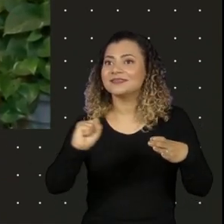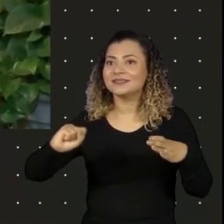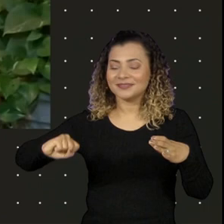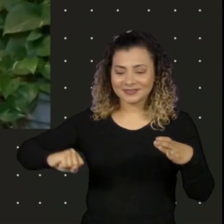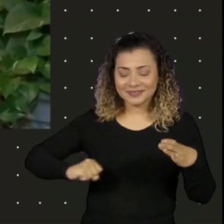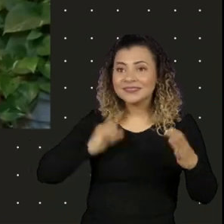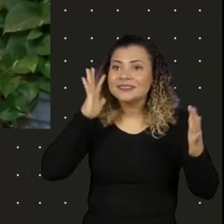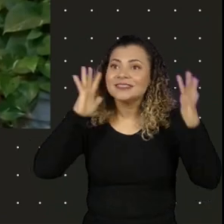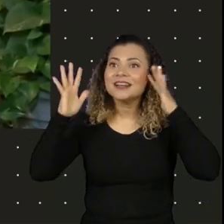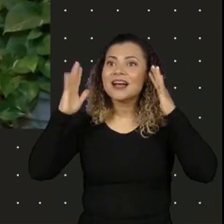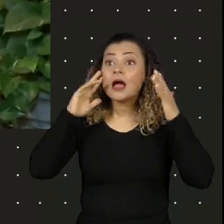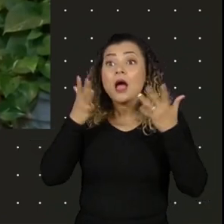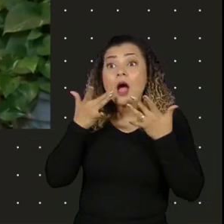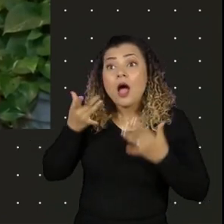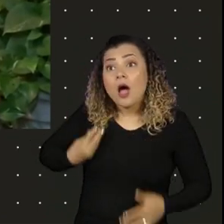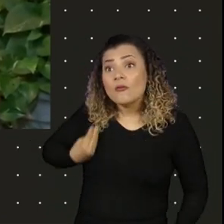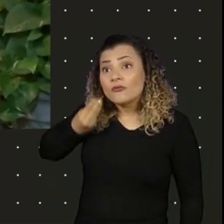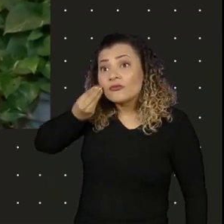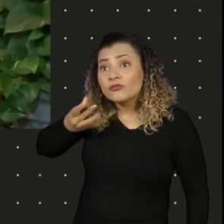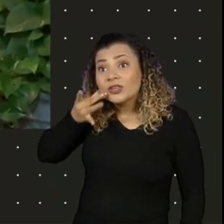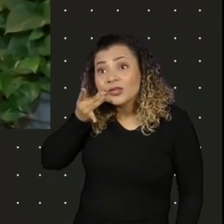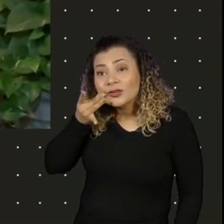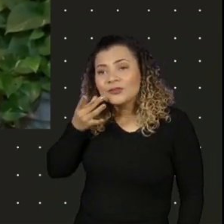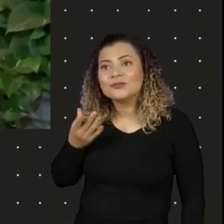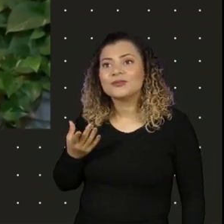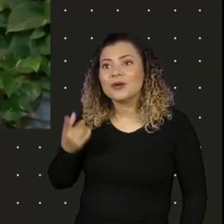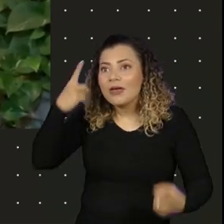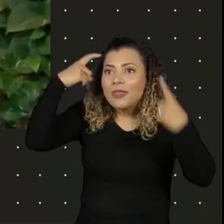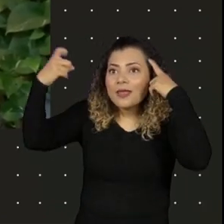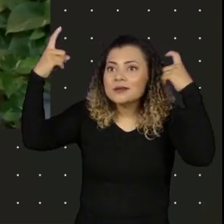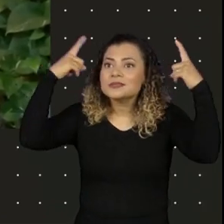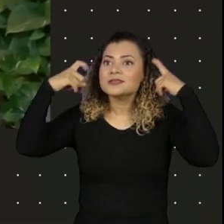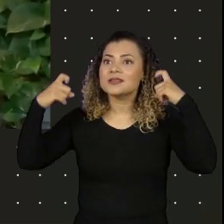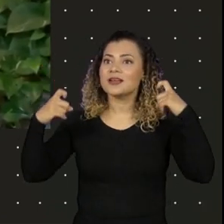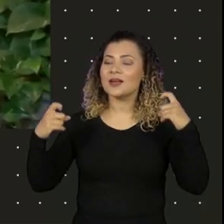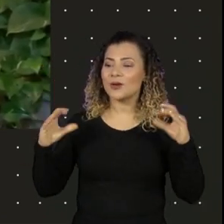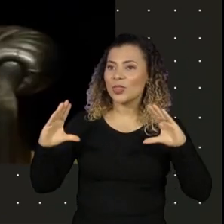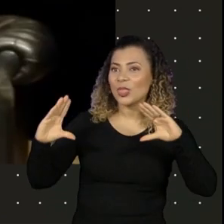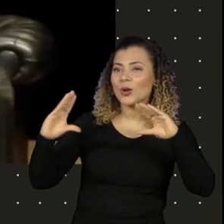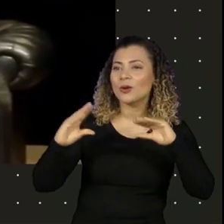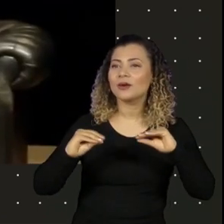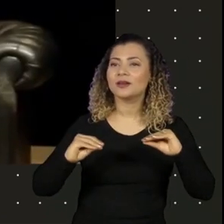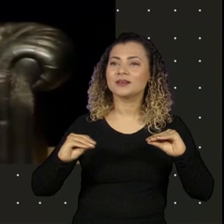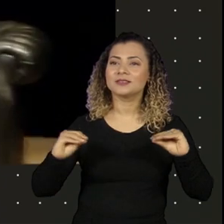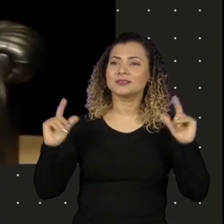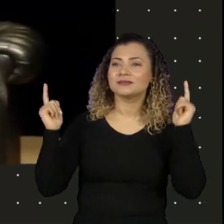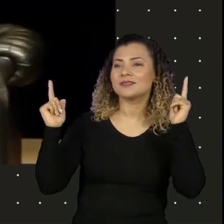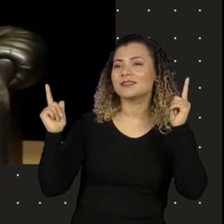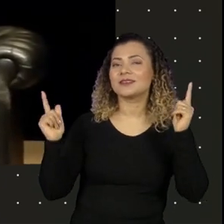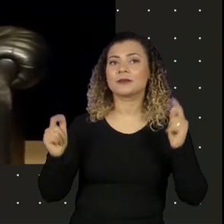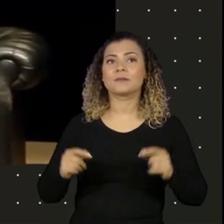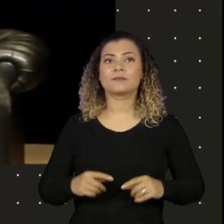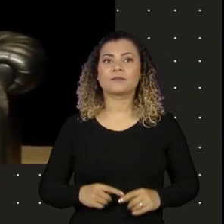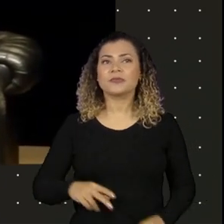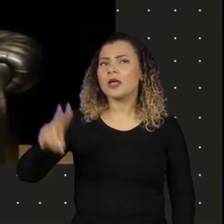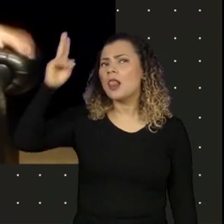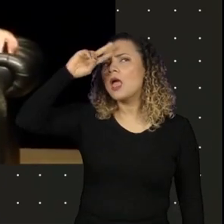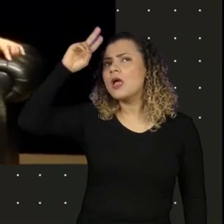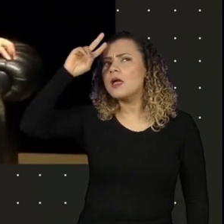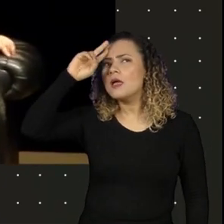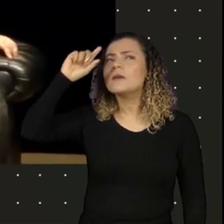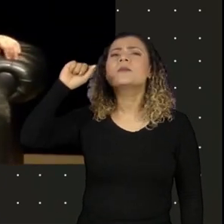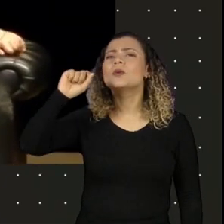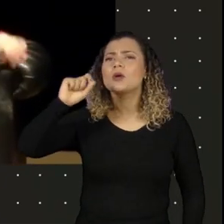apresentar ao vivo, criação, noite, boemia. Lembre-se sempre do Cavaleiro da